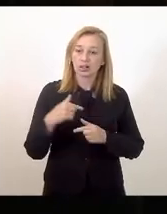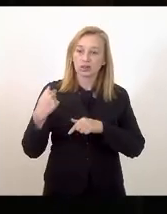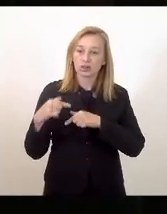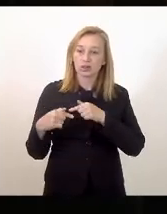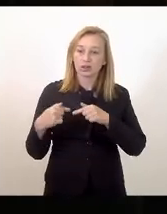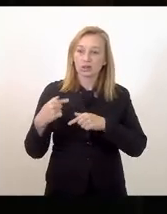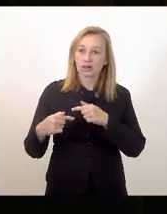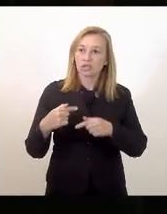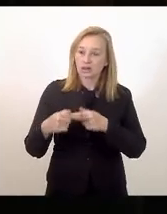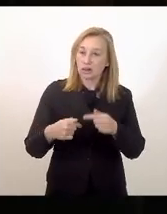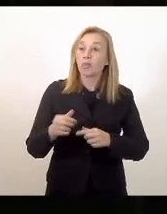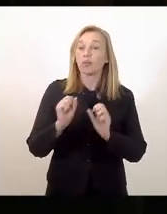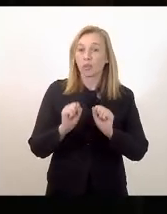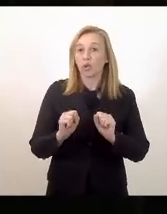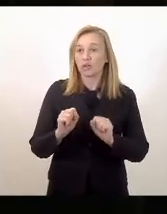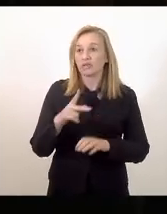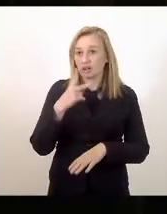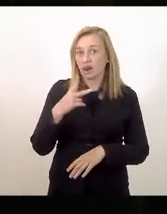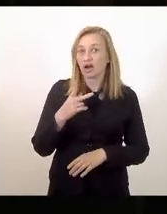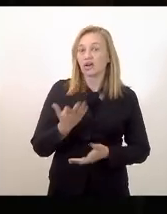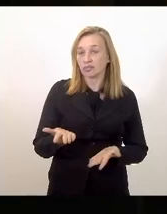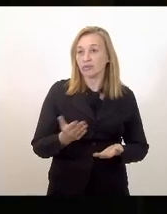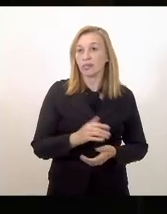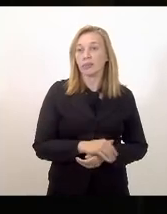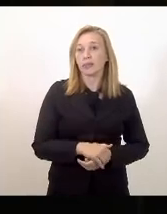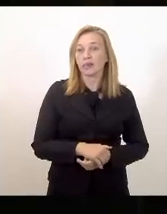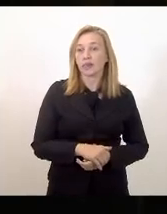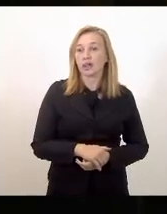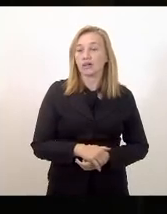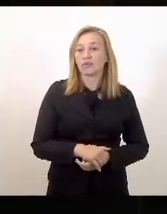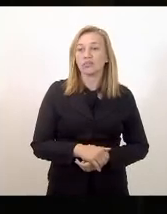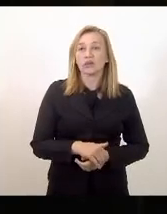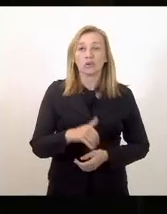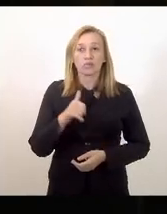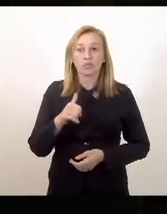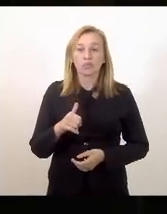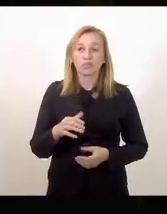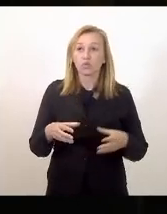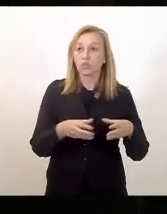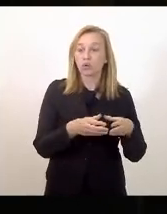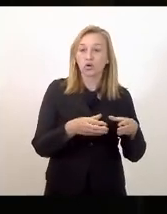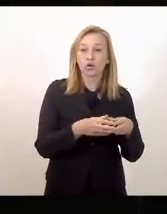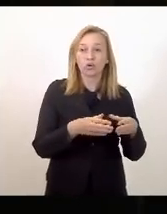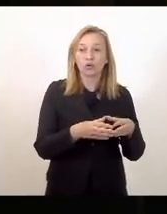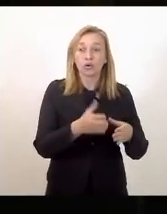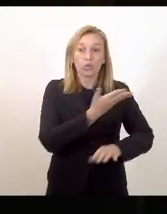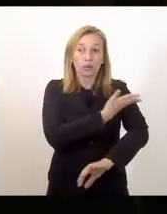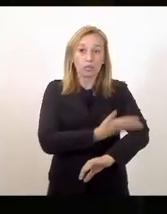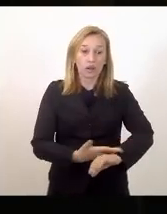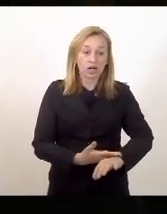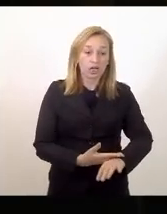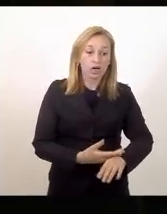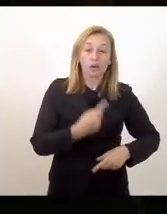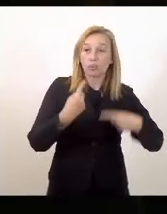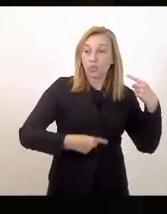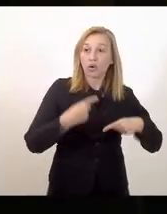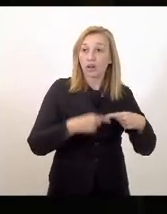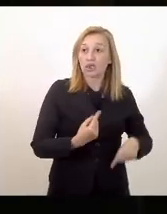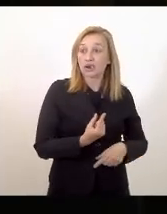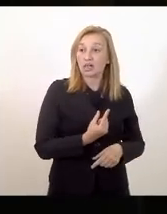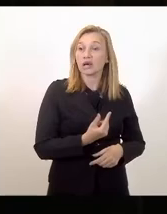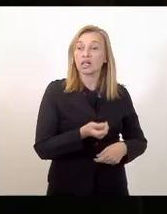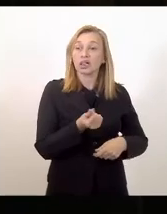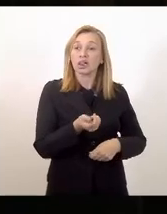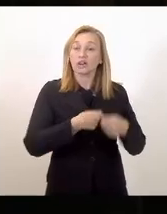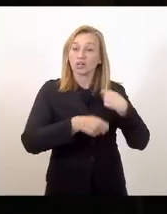hereditariedade, né? A gente pode inclusive dizer assim, de uma elite branca, política e econômica, que sempre